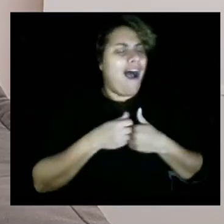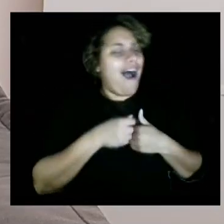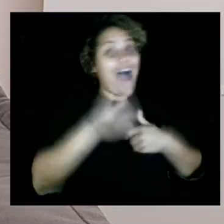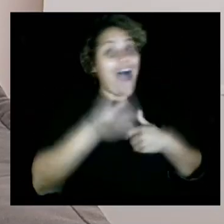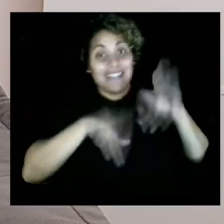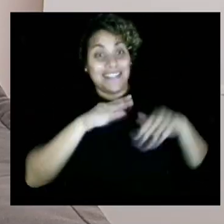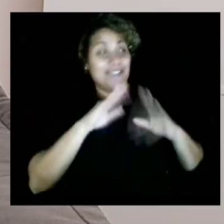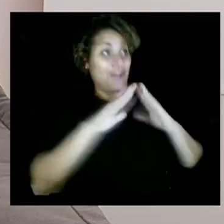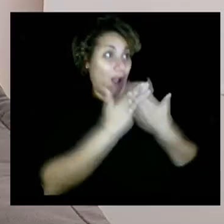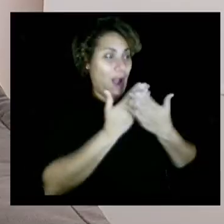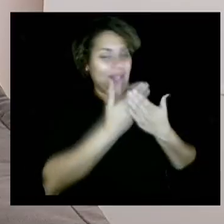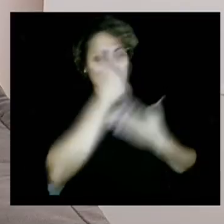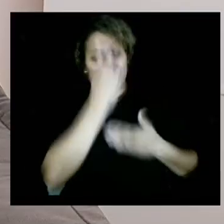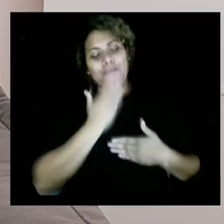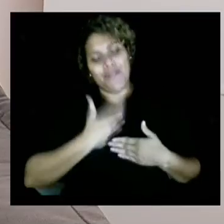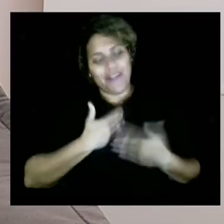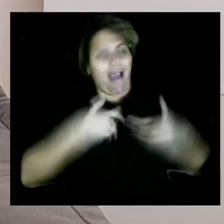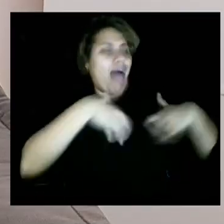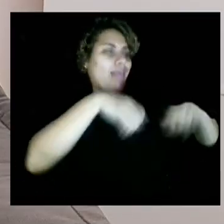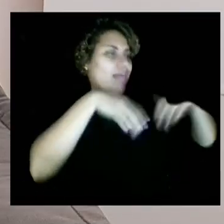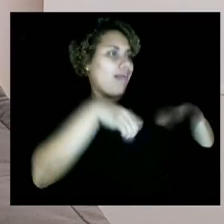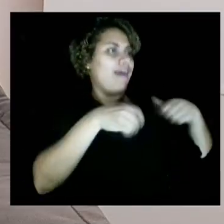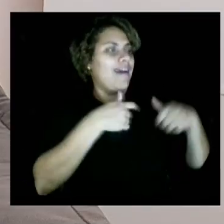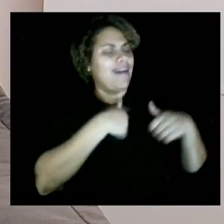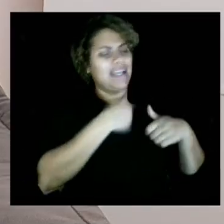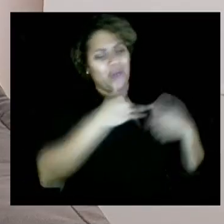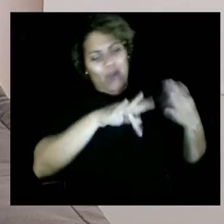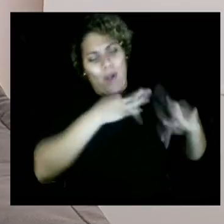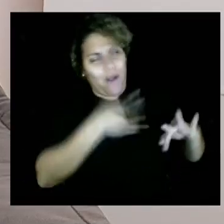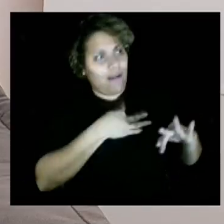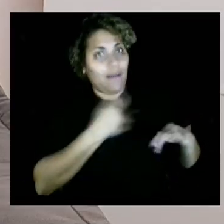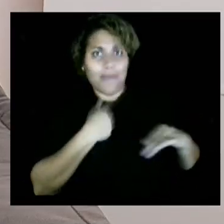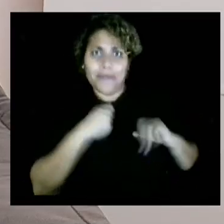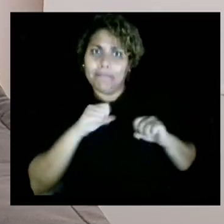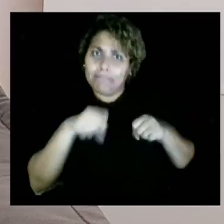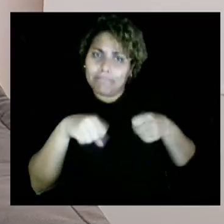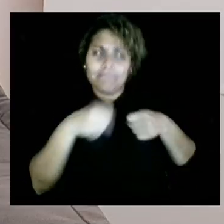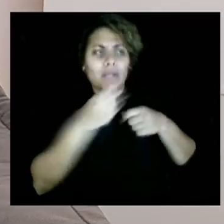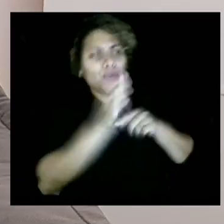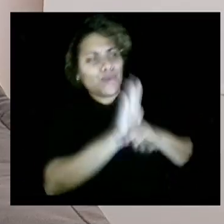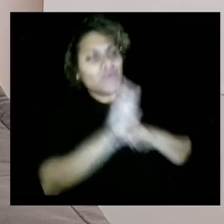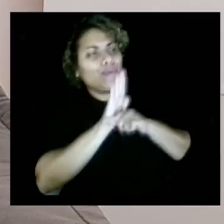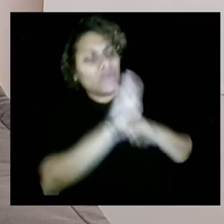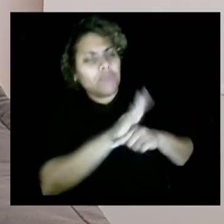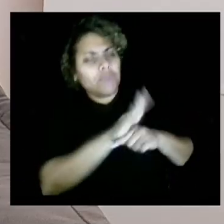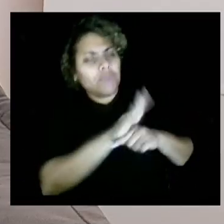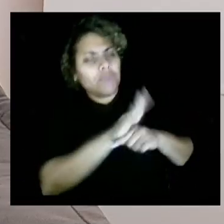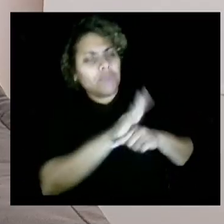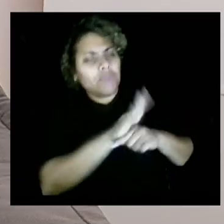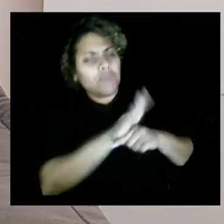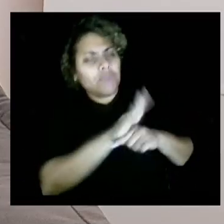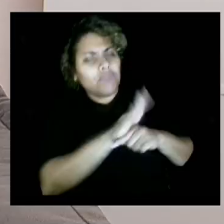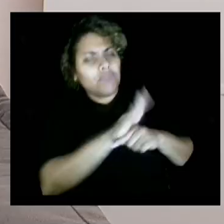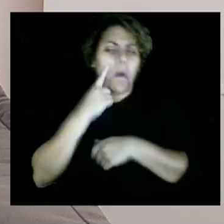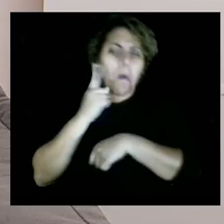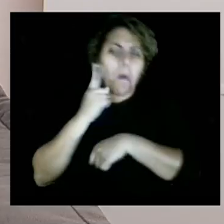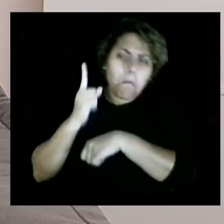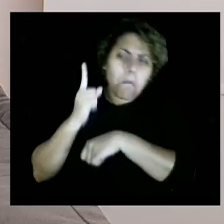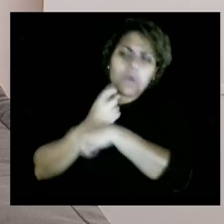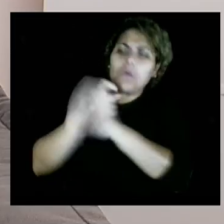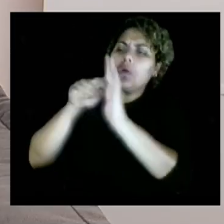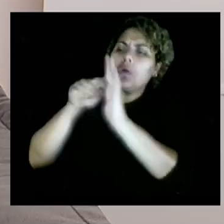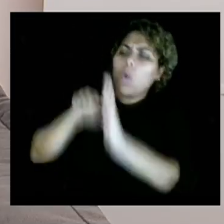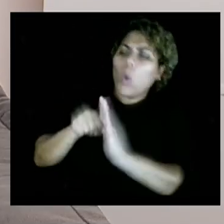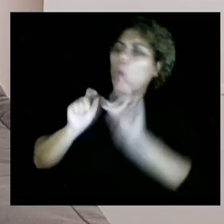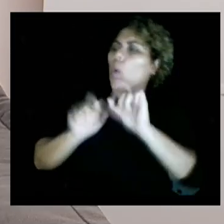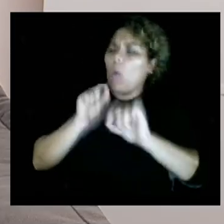eu fiz. E aí, depois, com o passar do tempo, eu fui procurar saber se tinha algo em específico, né, voltado para isso. E eu descobri